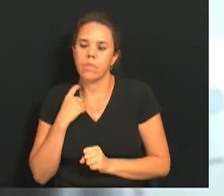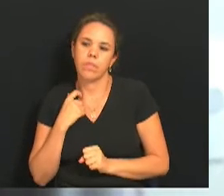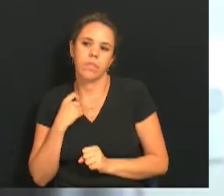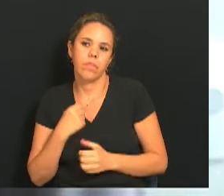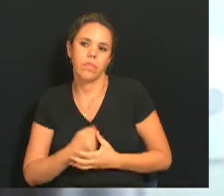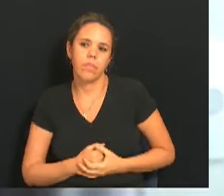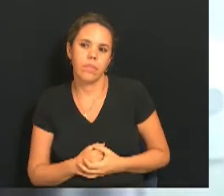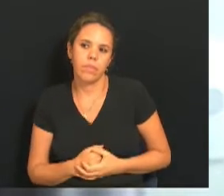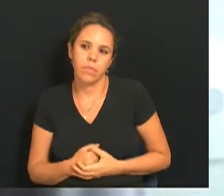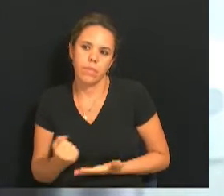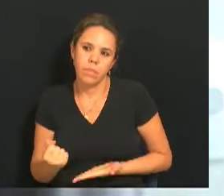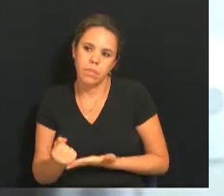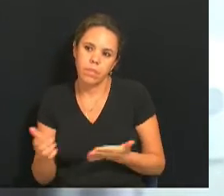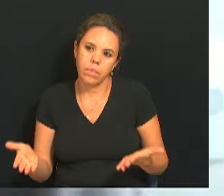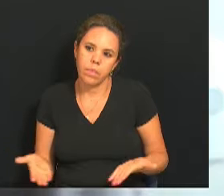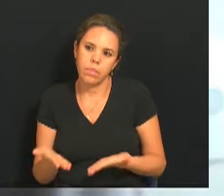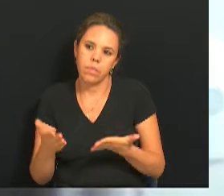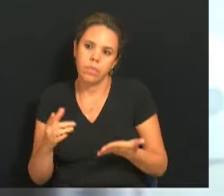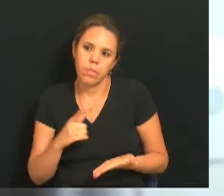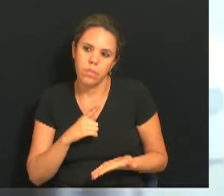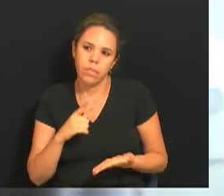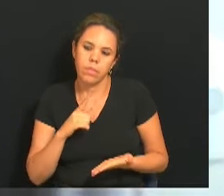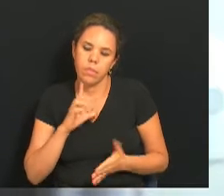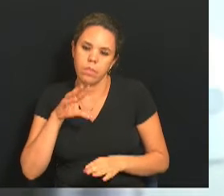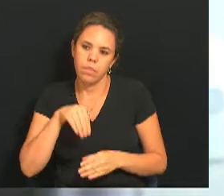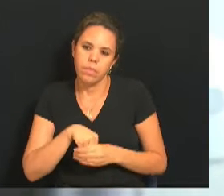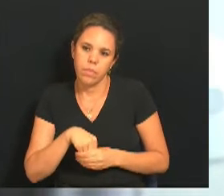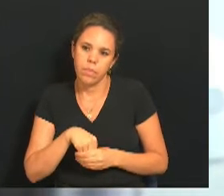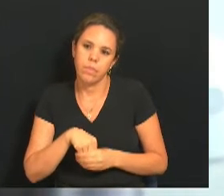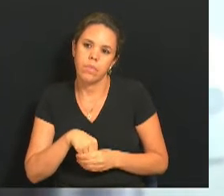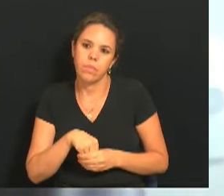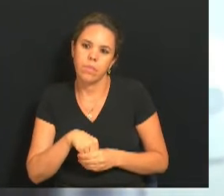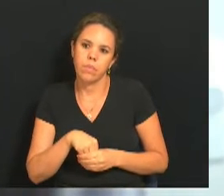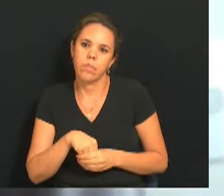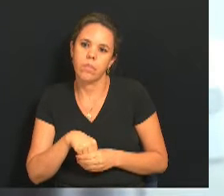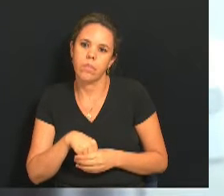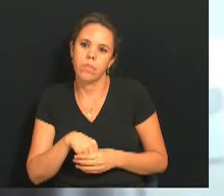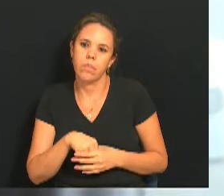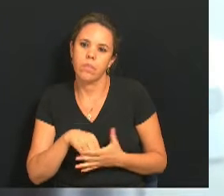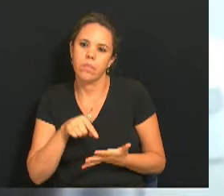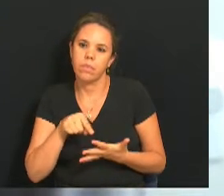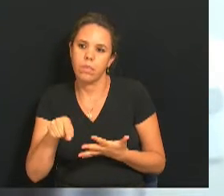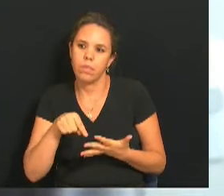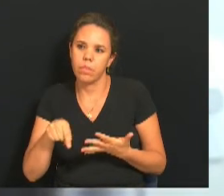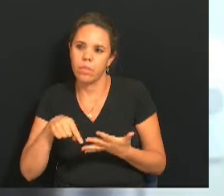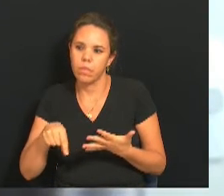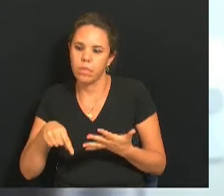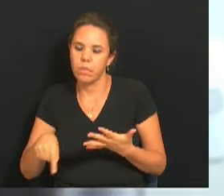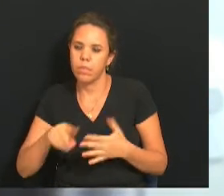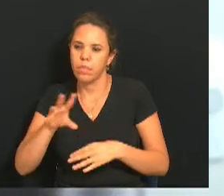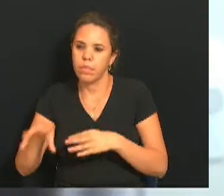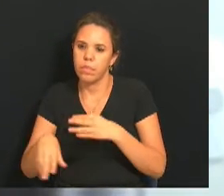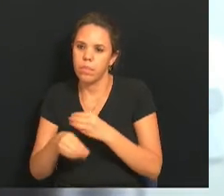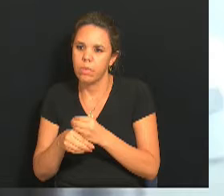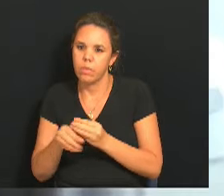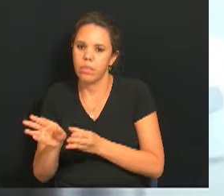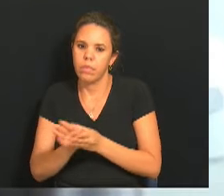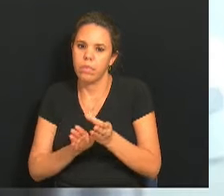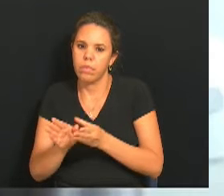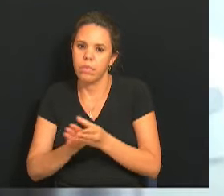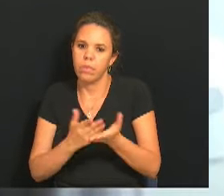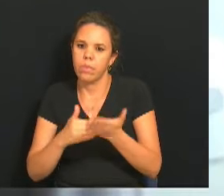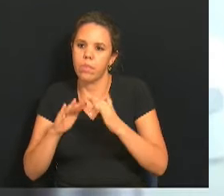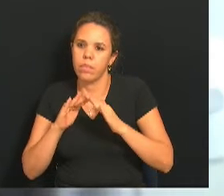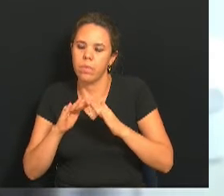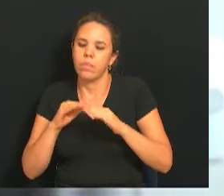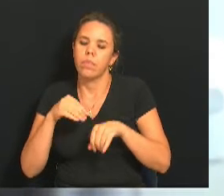pudessem contribuir, uma vez que tinha previsto ali alguns indicativos em relação à atualização, por exemplo, dos conselhos de escola, que